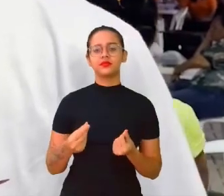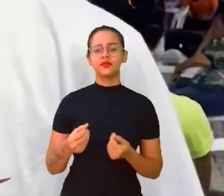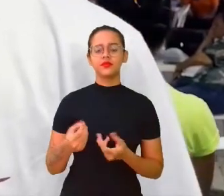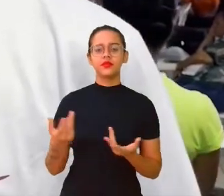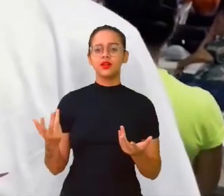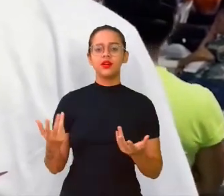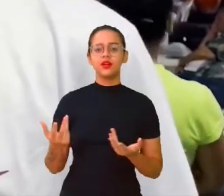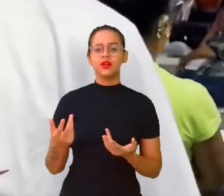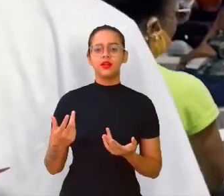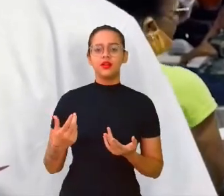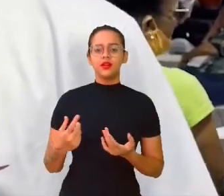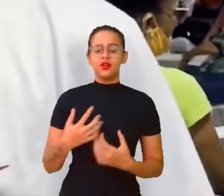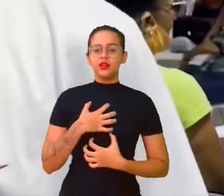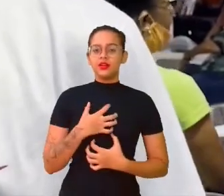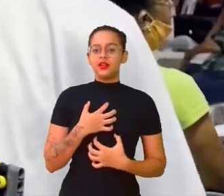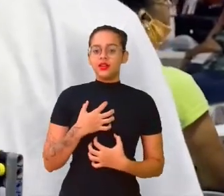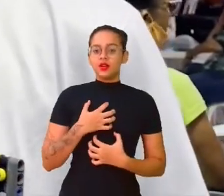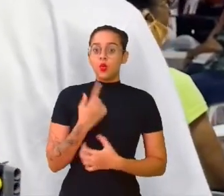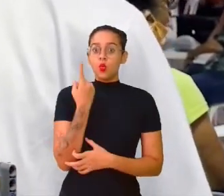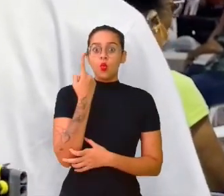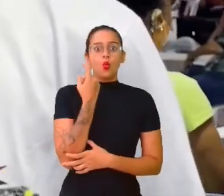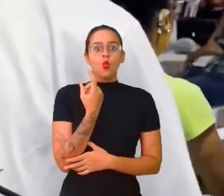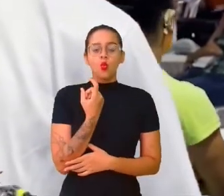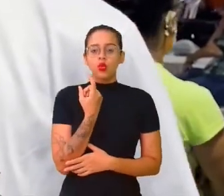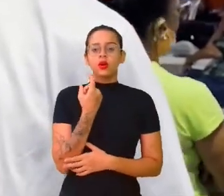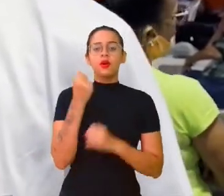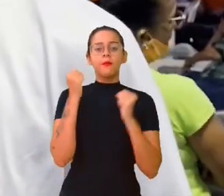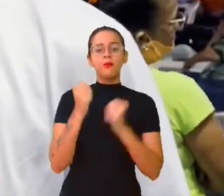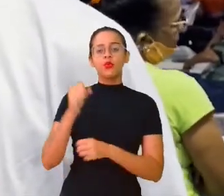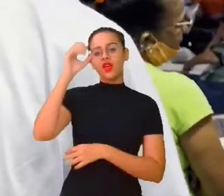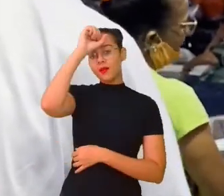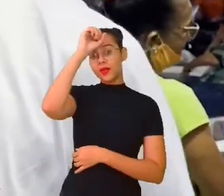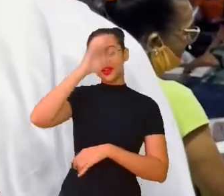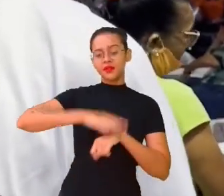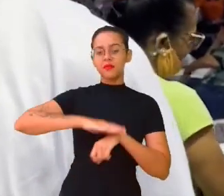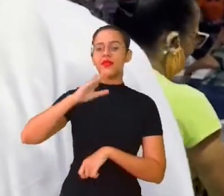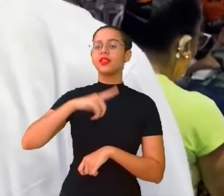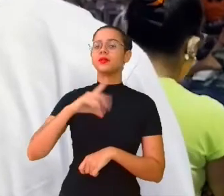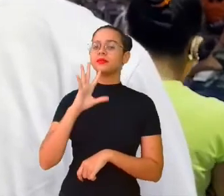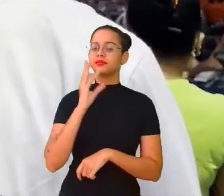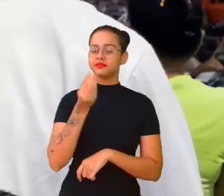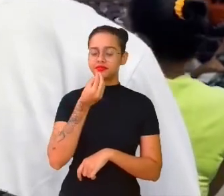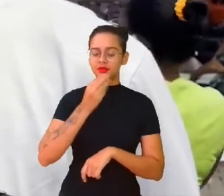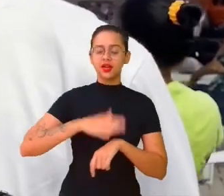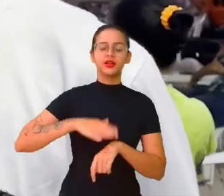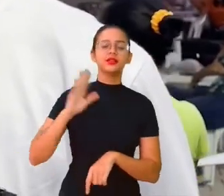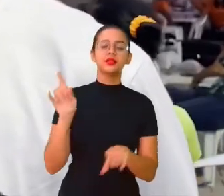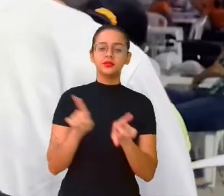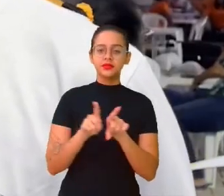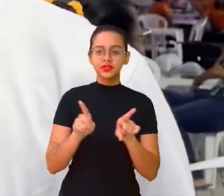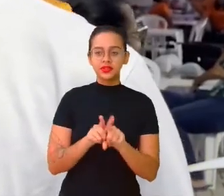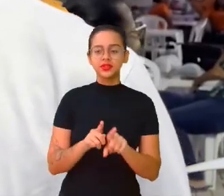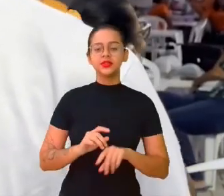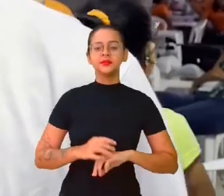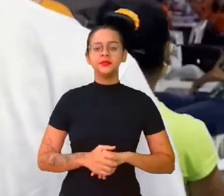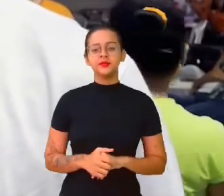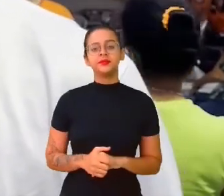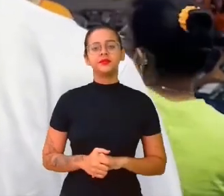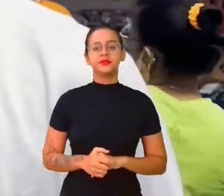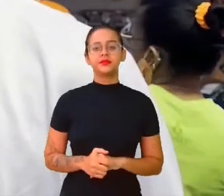Foi uma sensação única de poder aprender mais, ter mais conhecimentos. Também